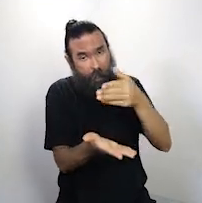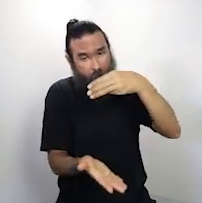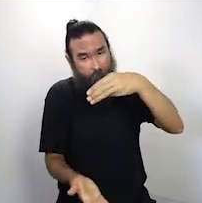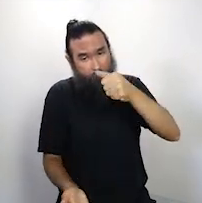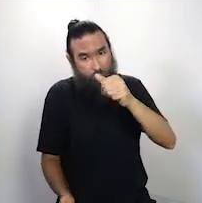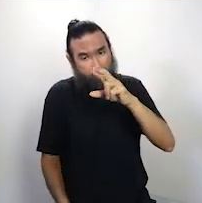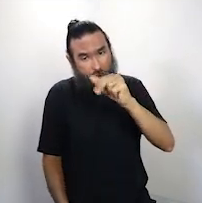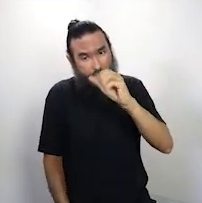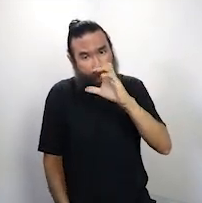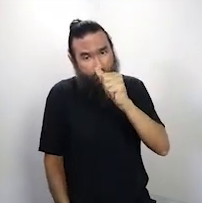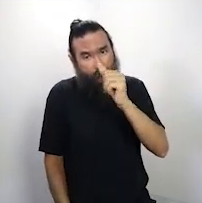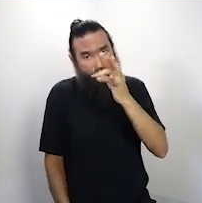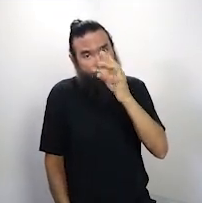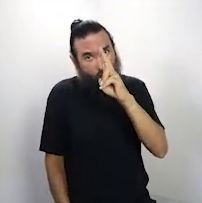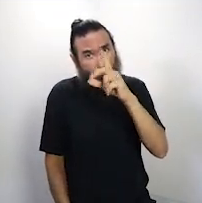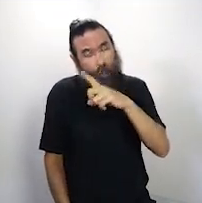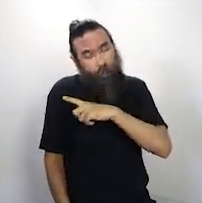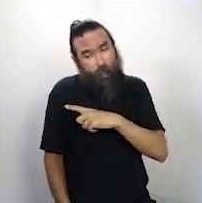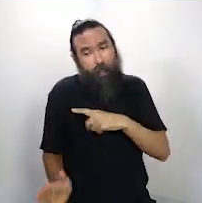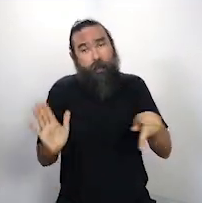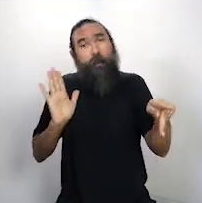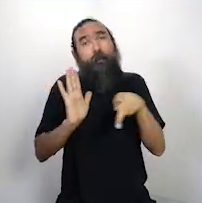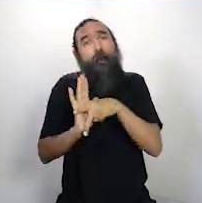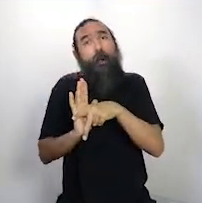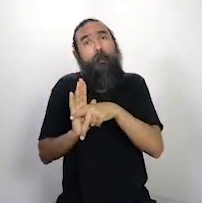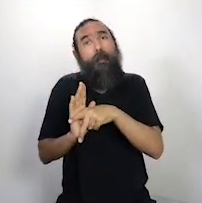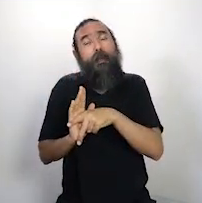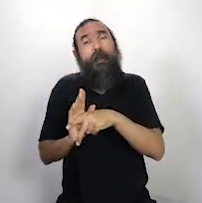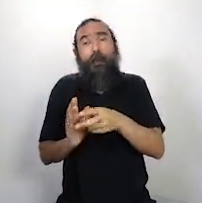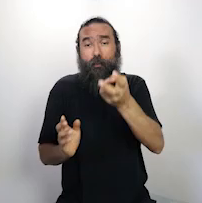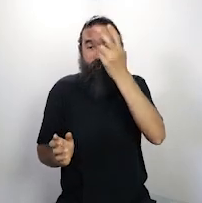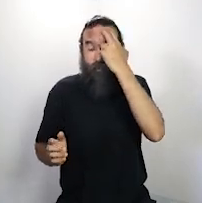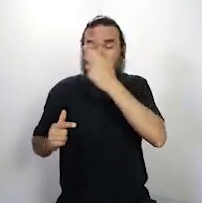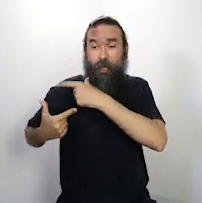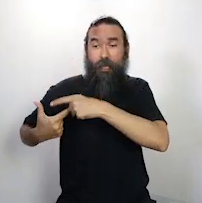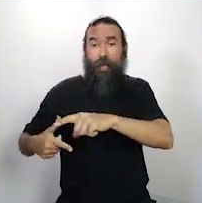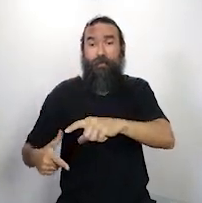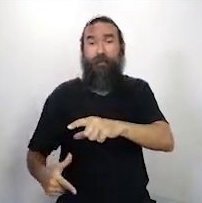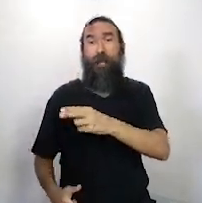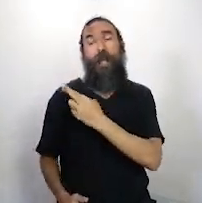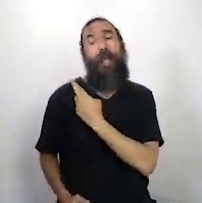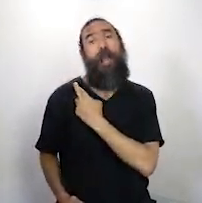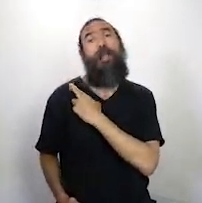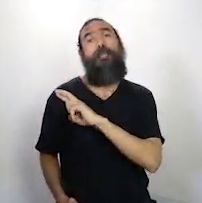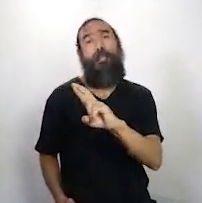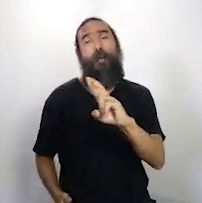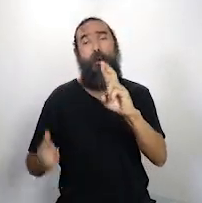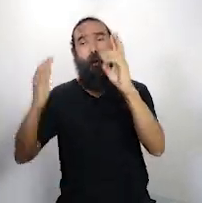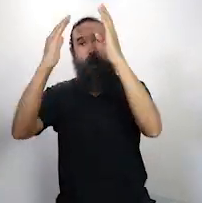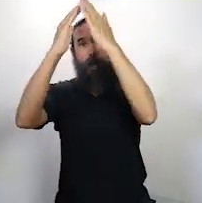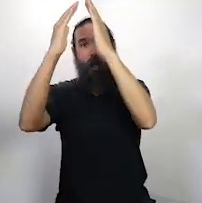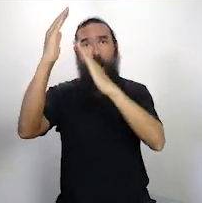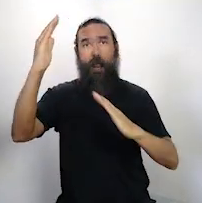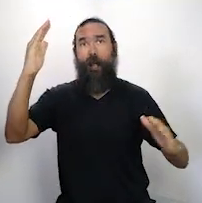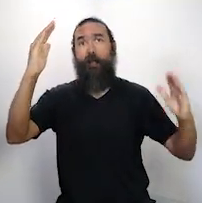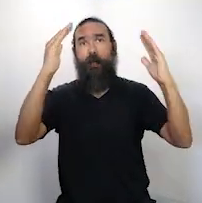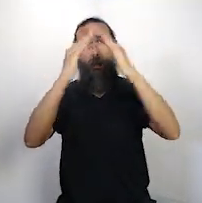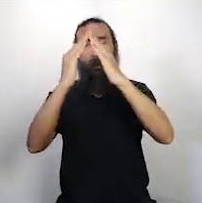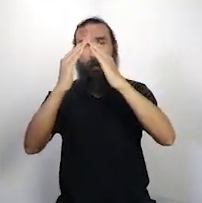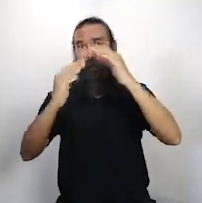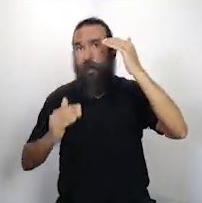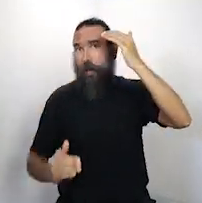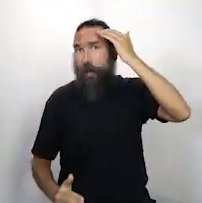religião. O maracatu, ele tem sua identidade definida, o que é o candomblé. Porque a grande preocupação é essa